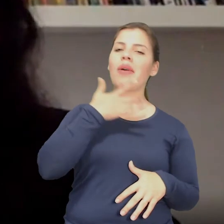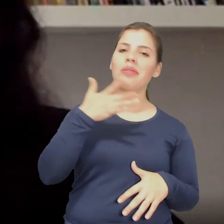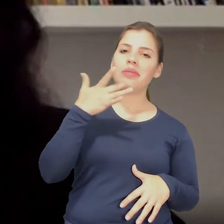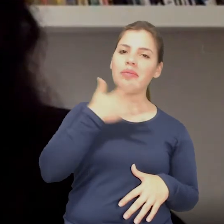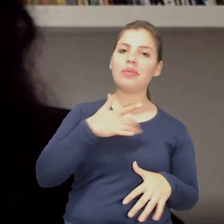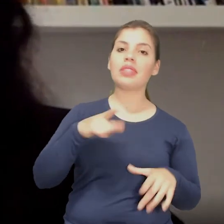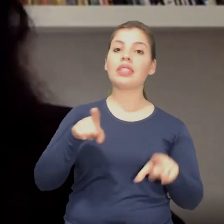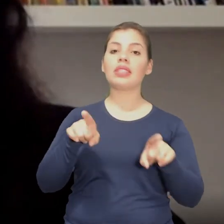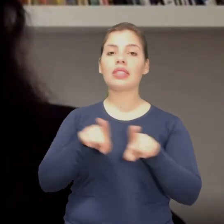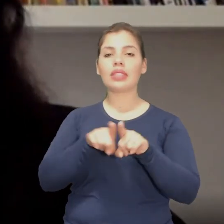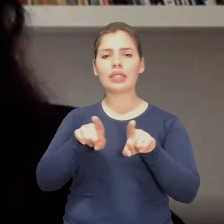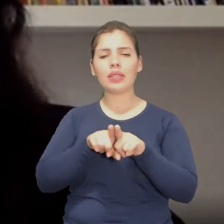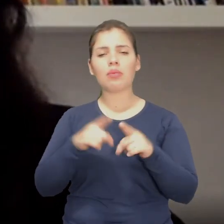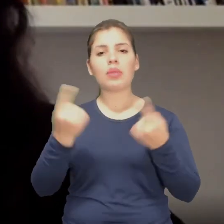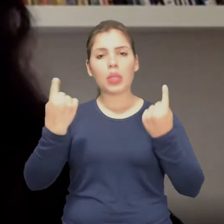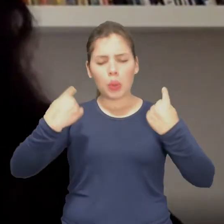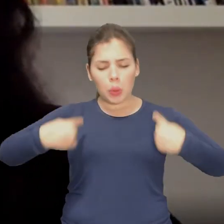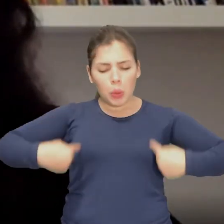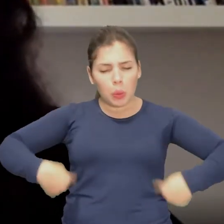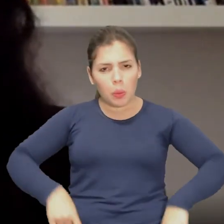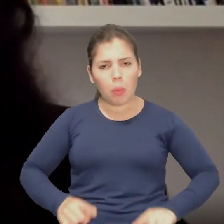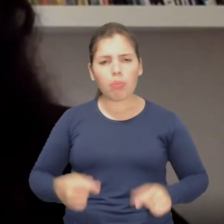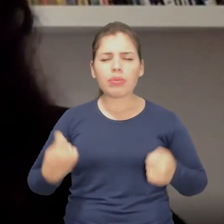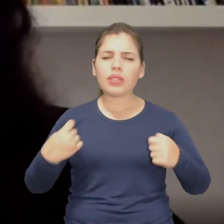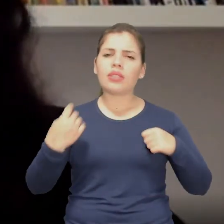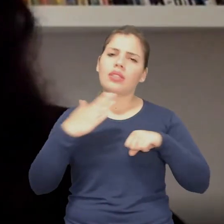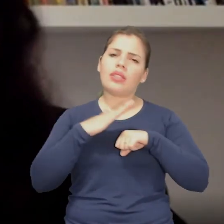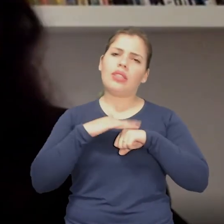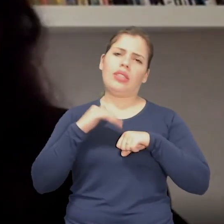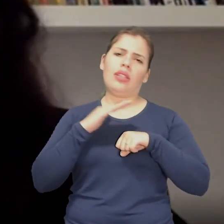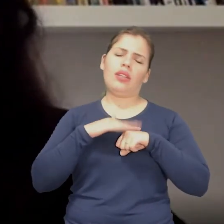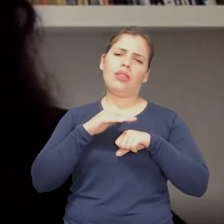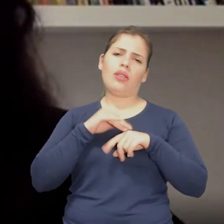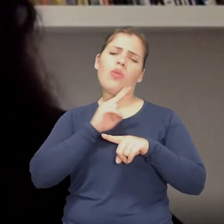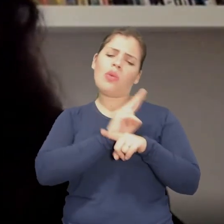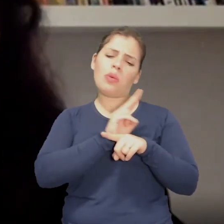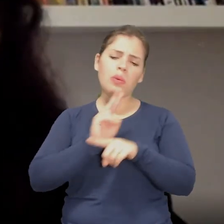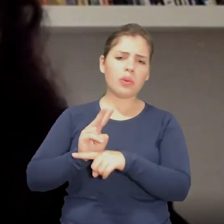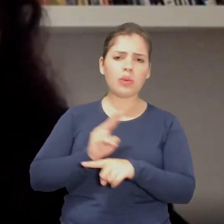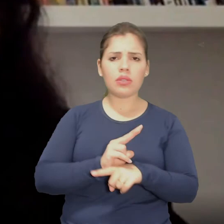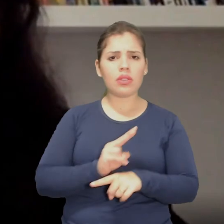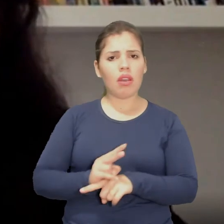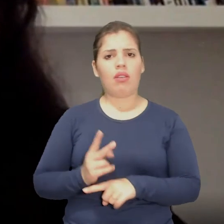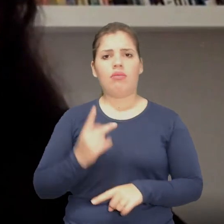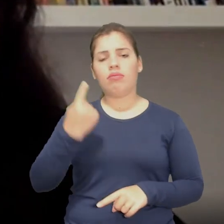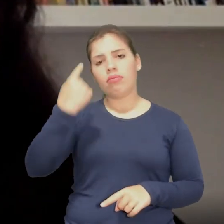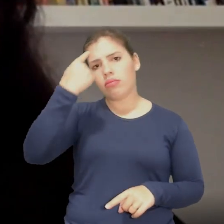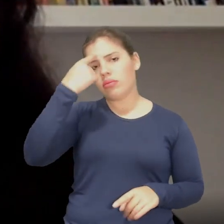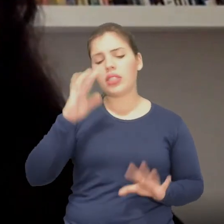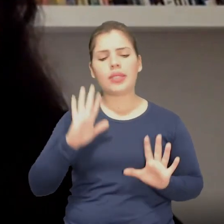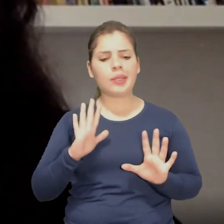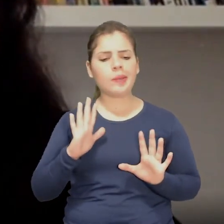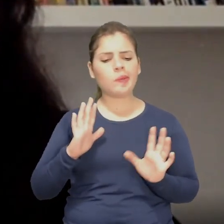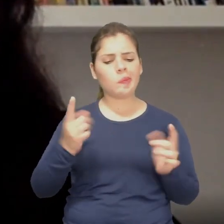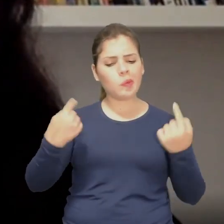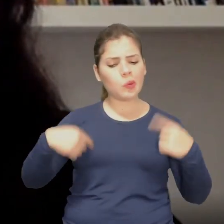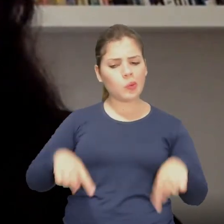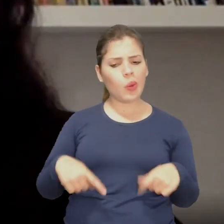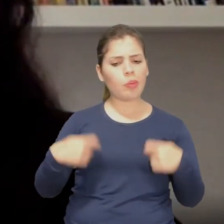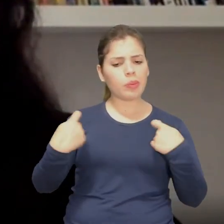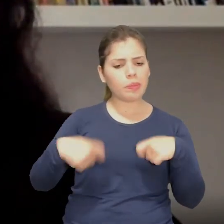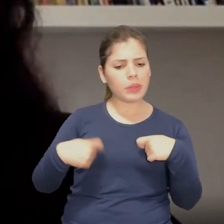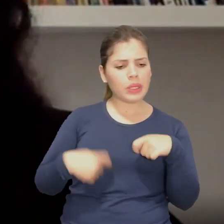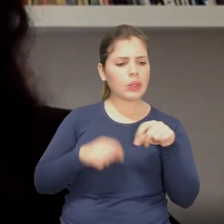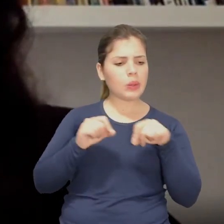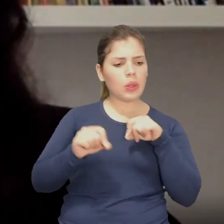com prazer, ter mais carinho ao lidar com o próprio corpo, né? Assim, eu acho que muito mais avaliar o nosso corpo